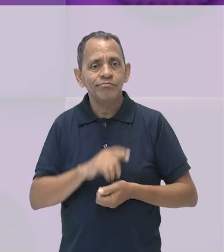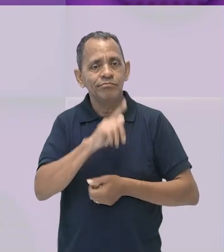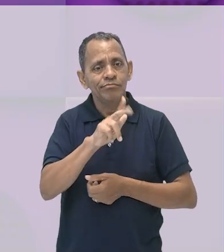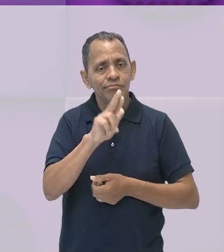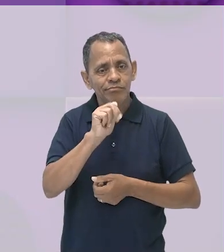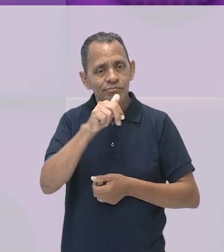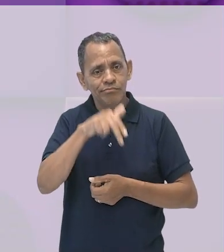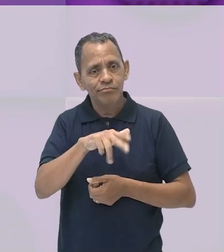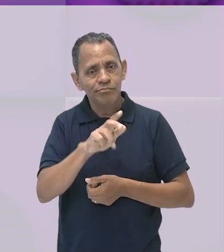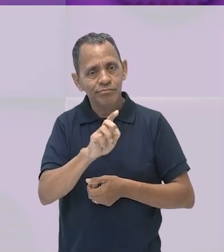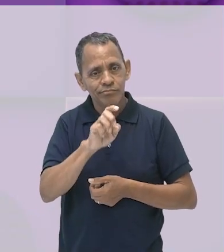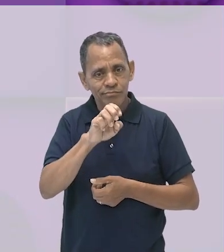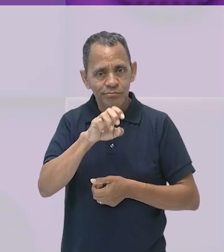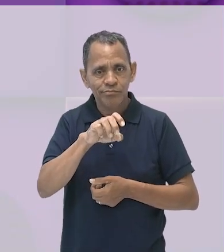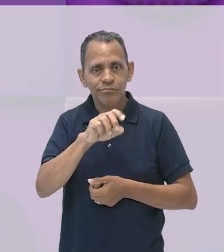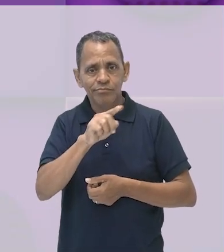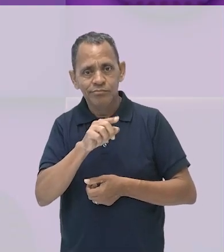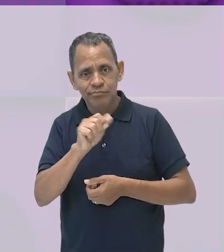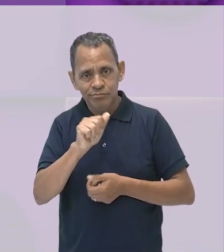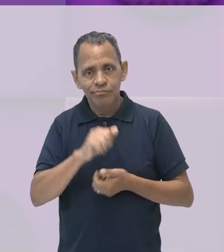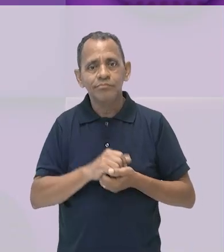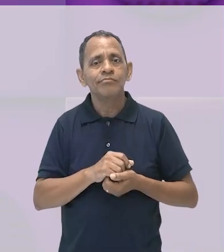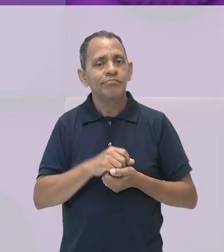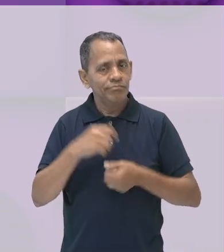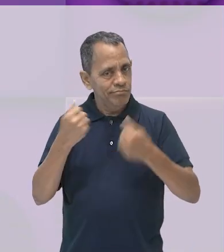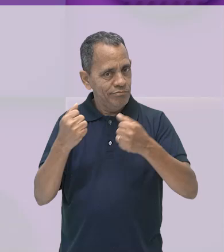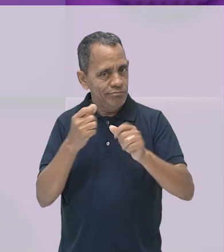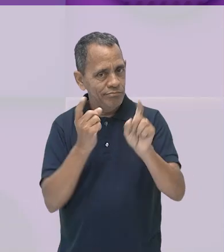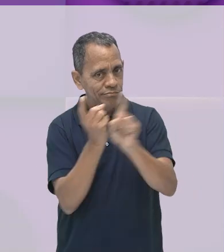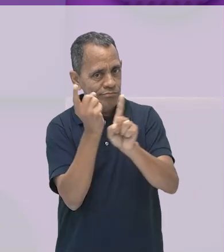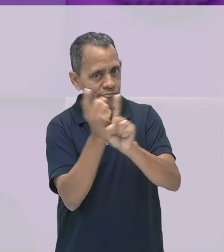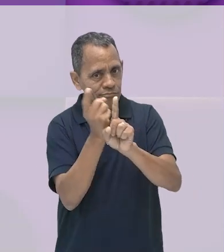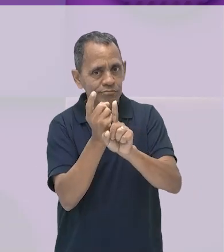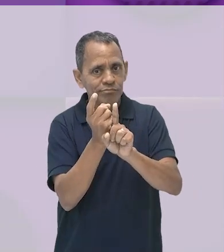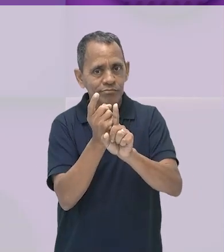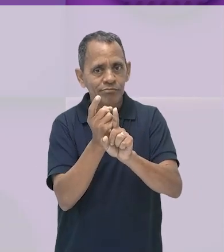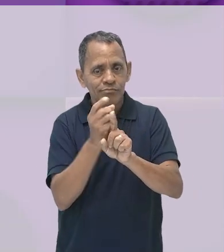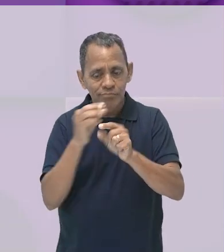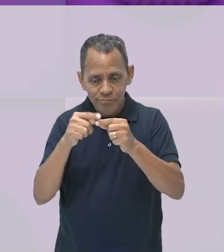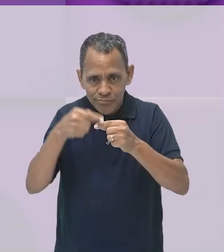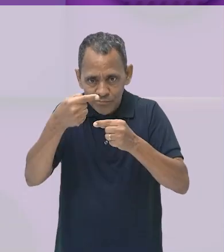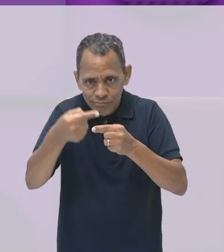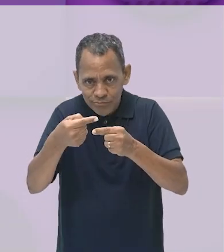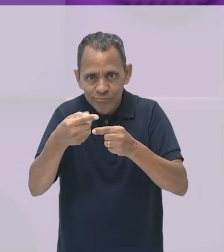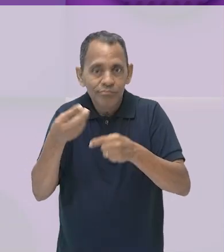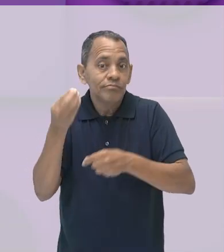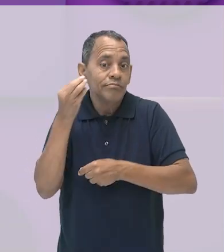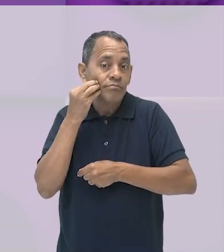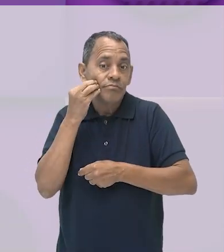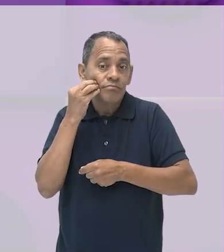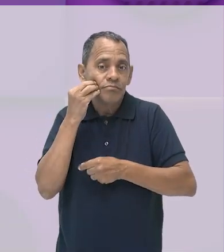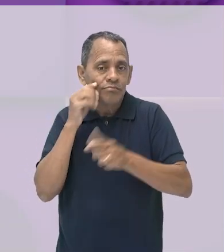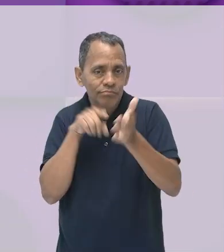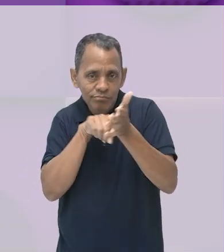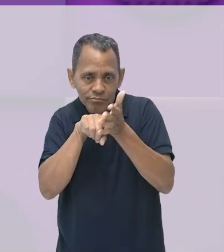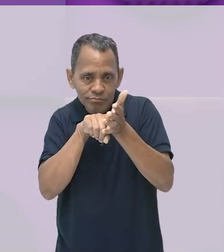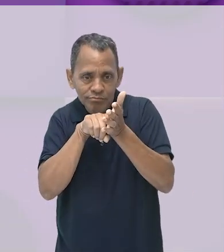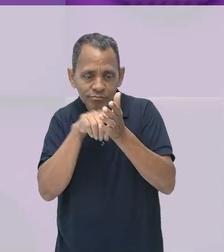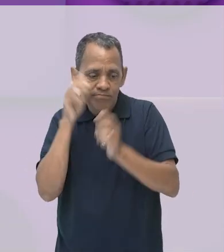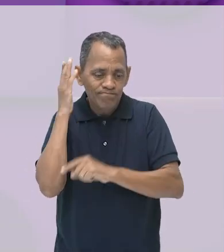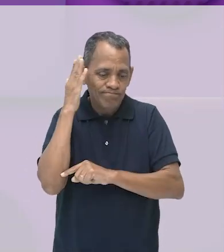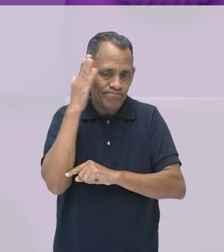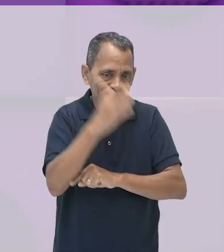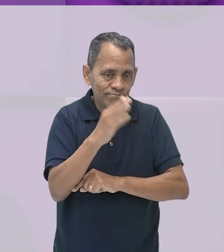sempre identificar, né, as grandezas e depois fazer o teste para verificar se elas são